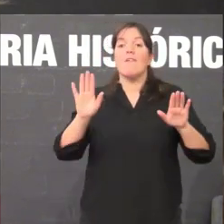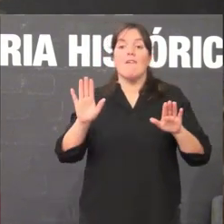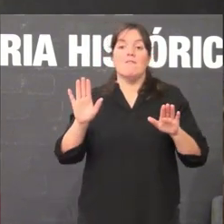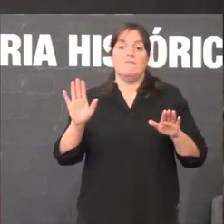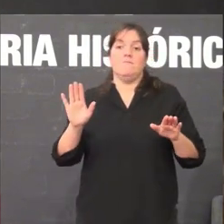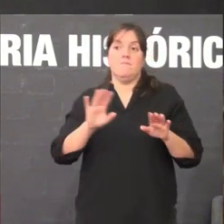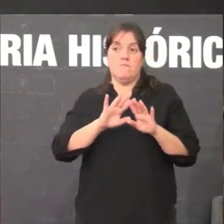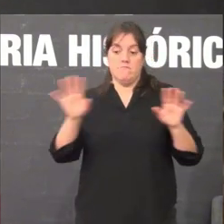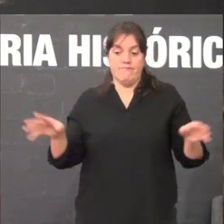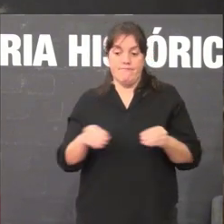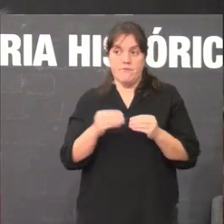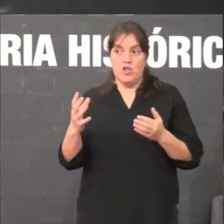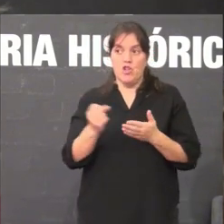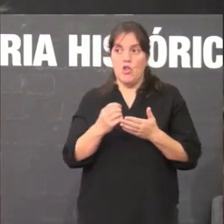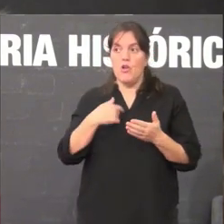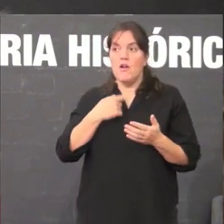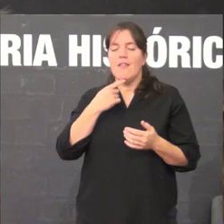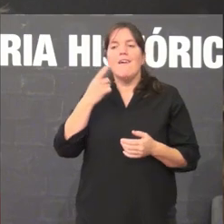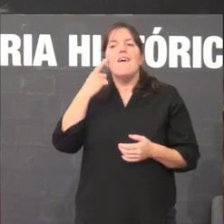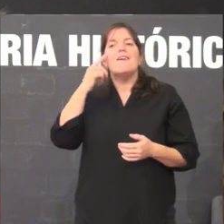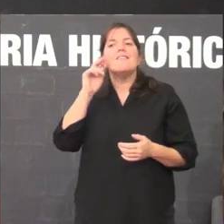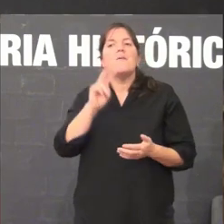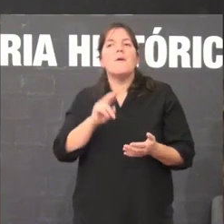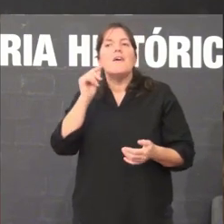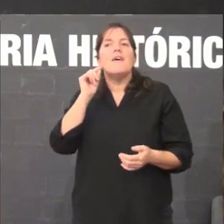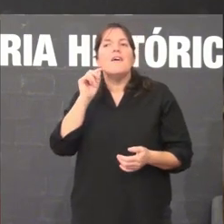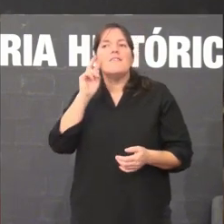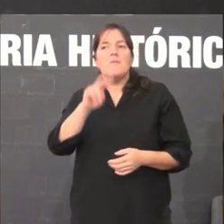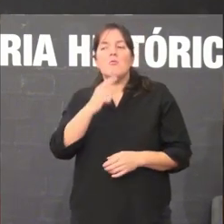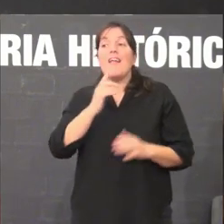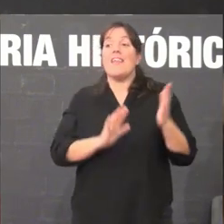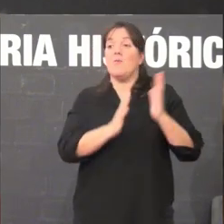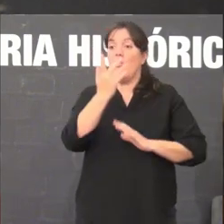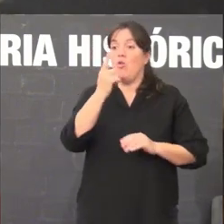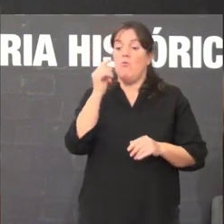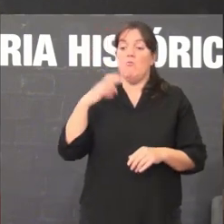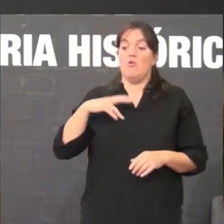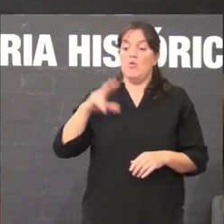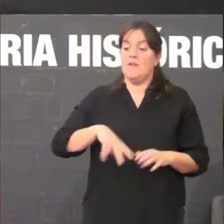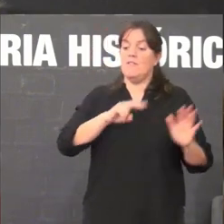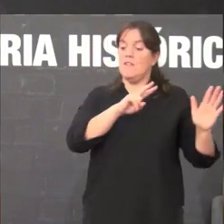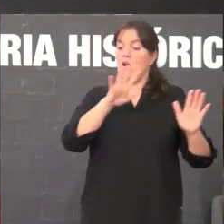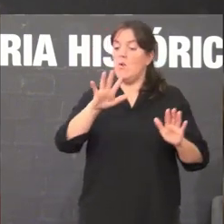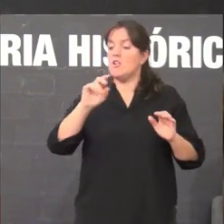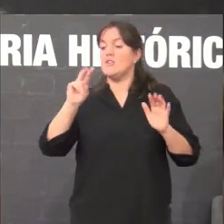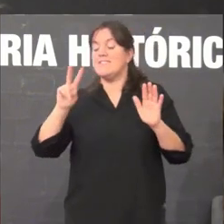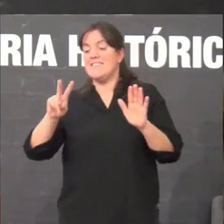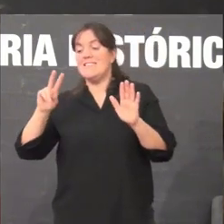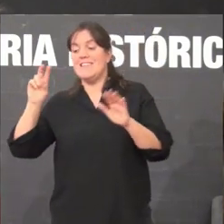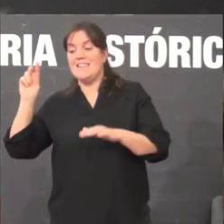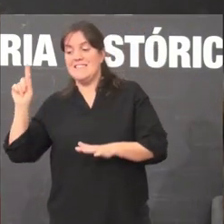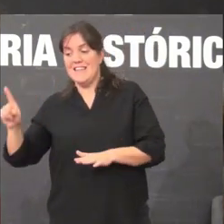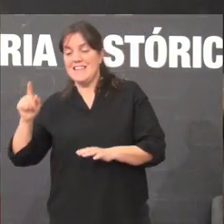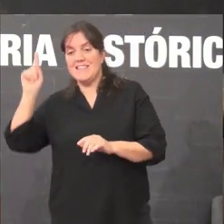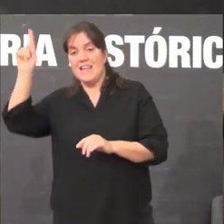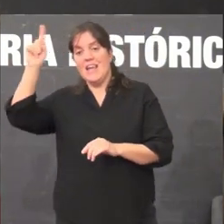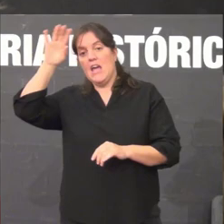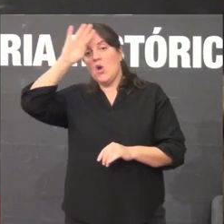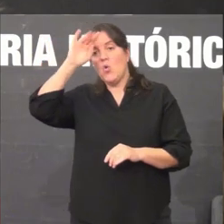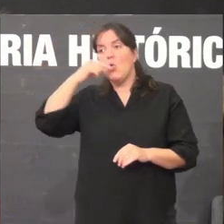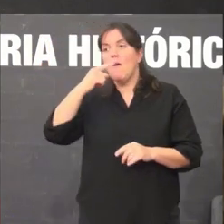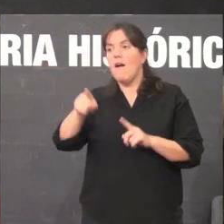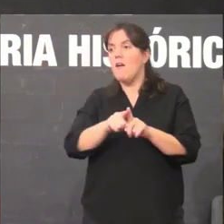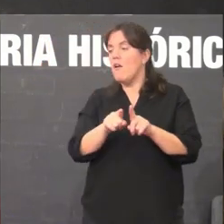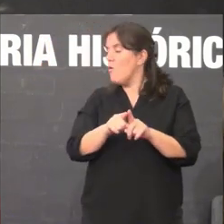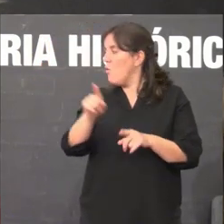a leitura hegemónica sobre a Revolução Portuguesa 74-76 de alguma forma vincula uma visão redutora